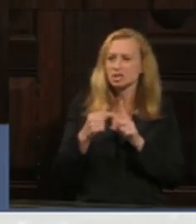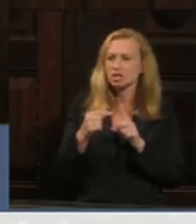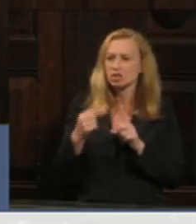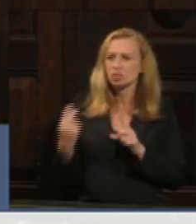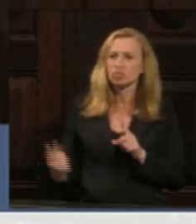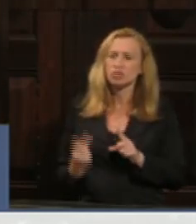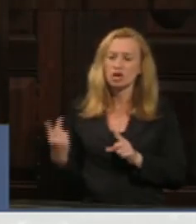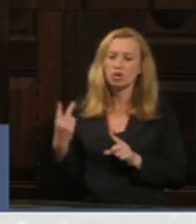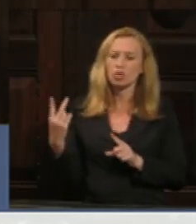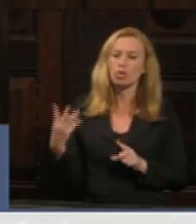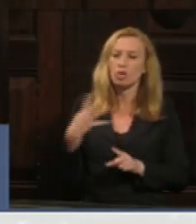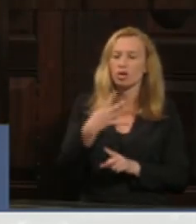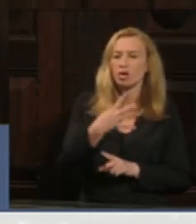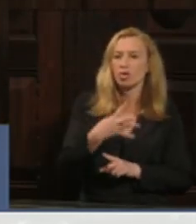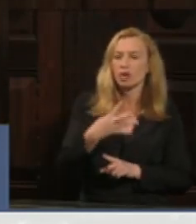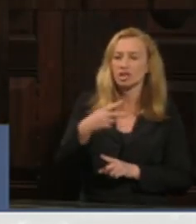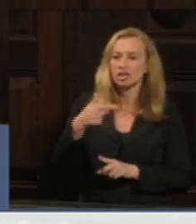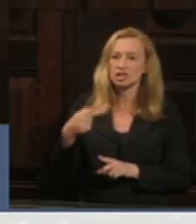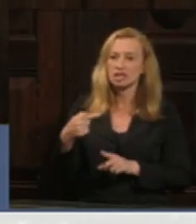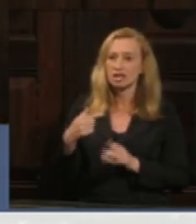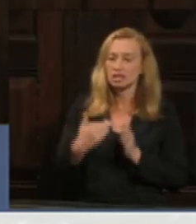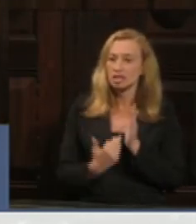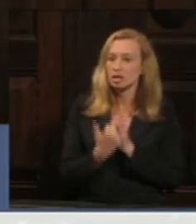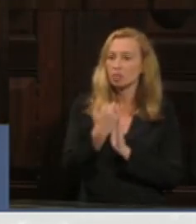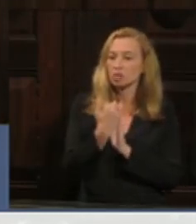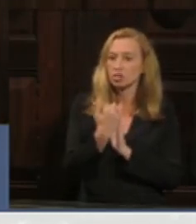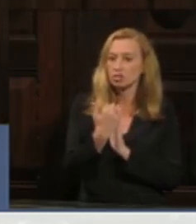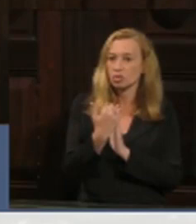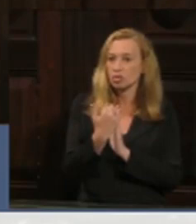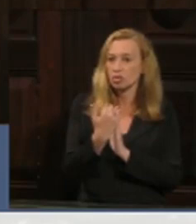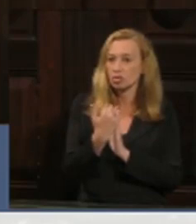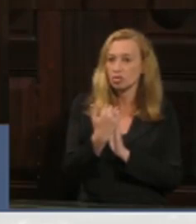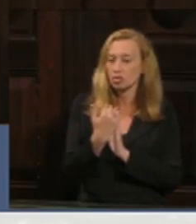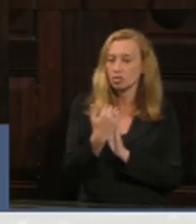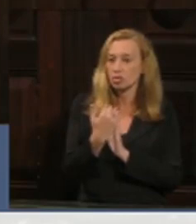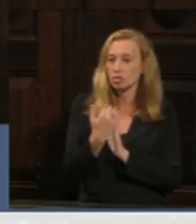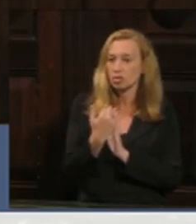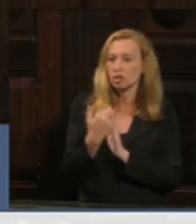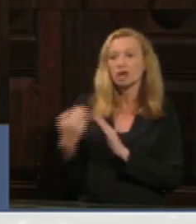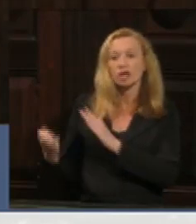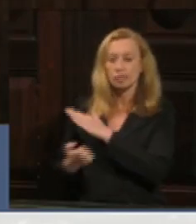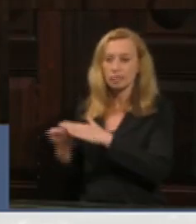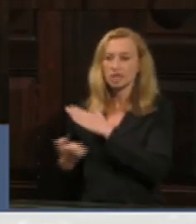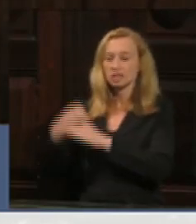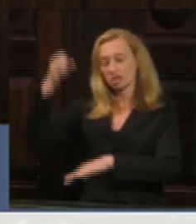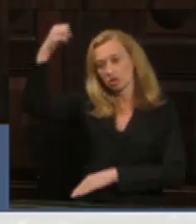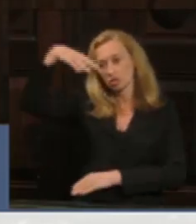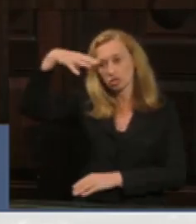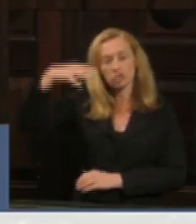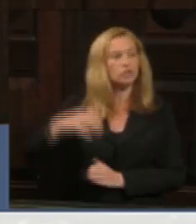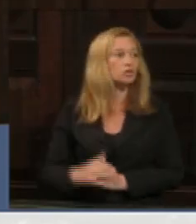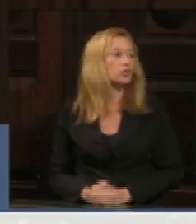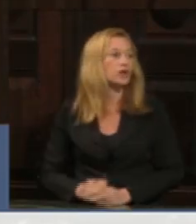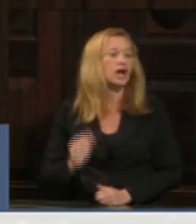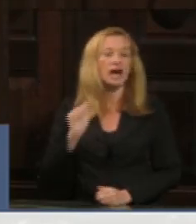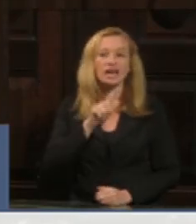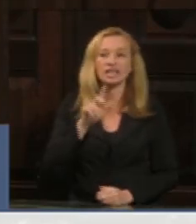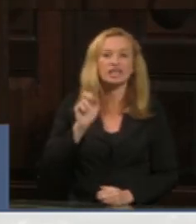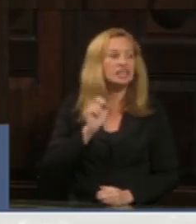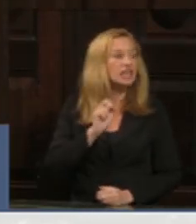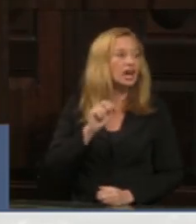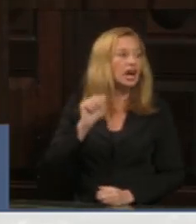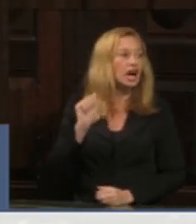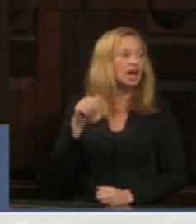aumentou 47%, das concessionárias de energia no nosso país aumentou 47%. A Enel, no nosso estado,